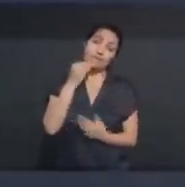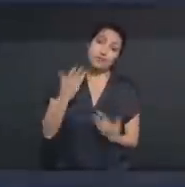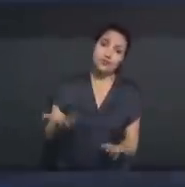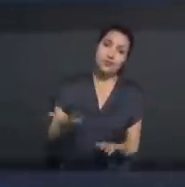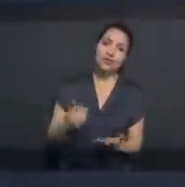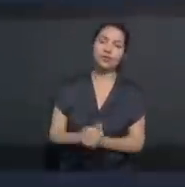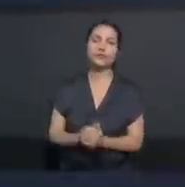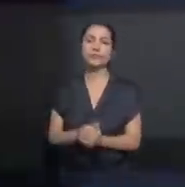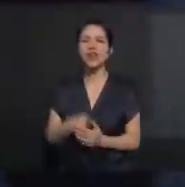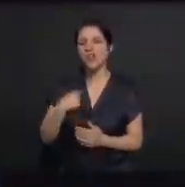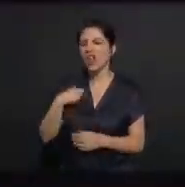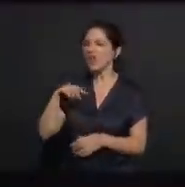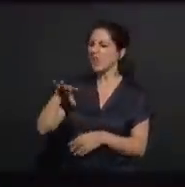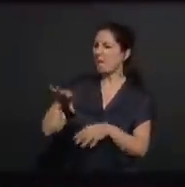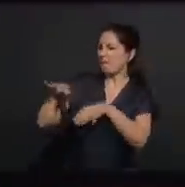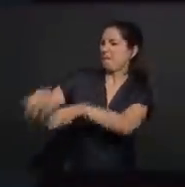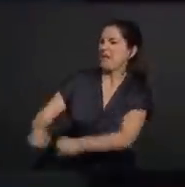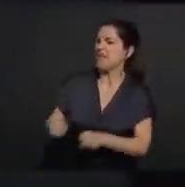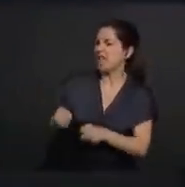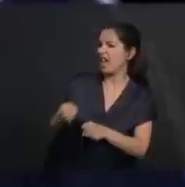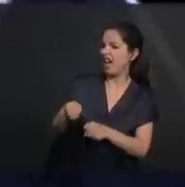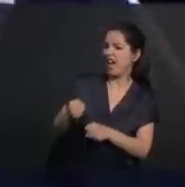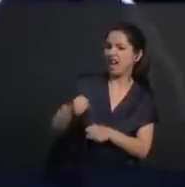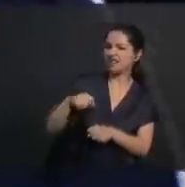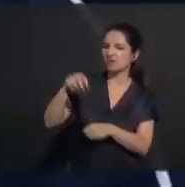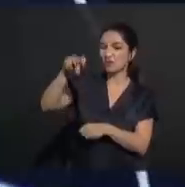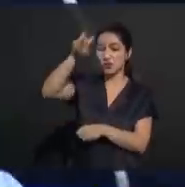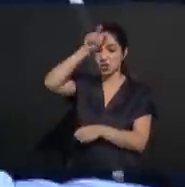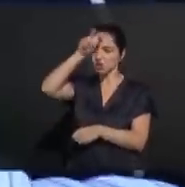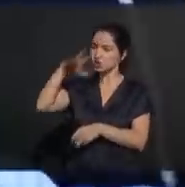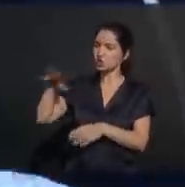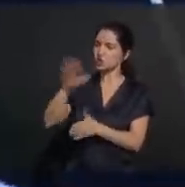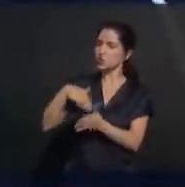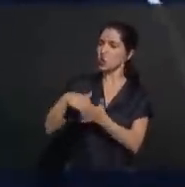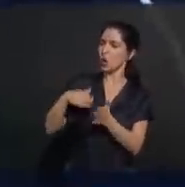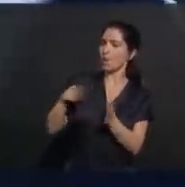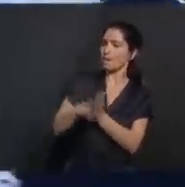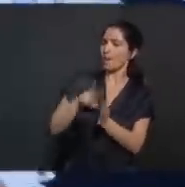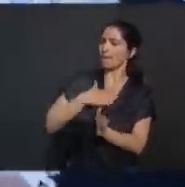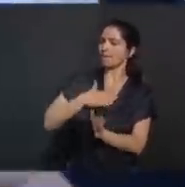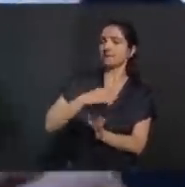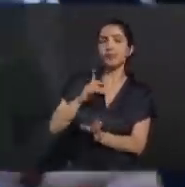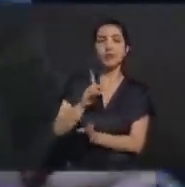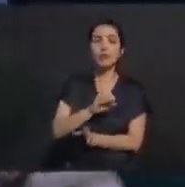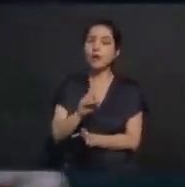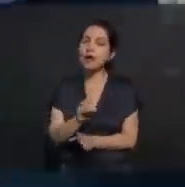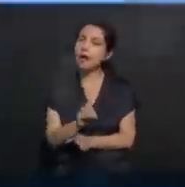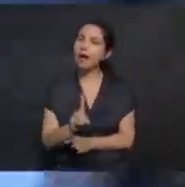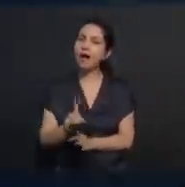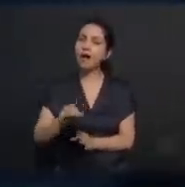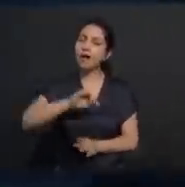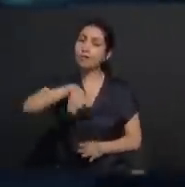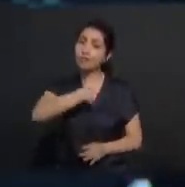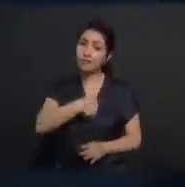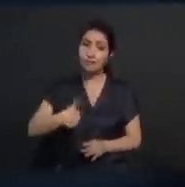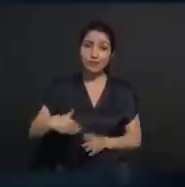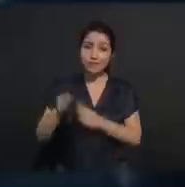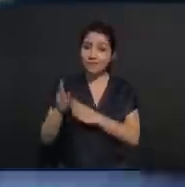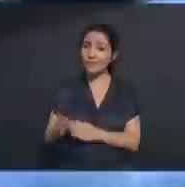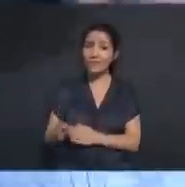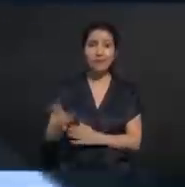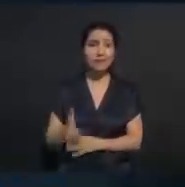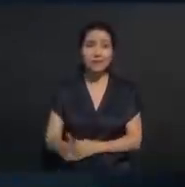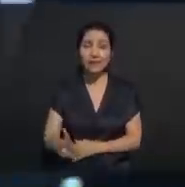vou tomar esse Egito para mim todinho. Foi fiel. Te pergunto, você consegue ser fiel com 50 milhões?